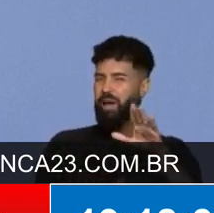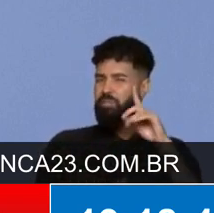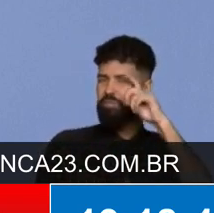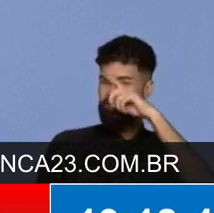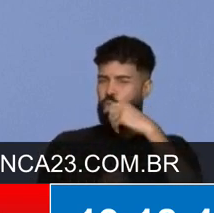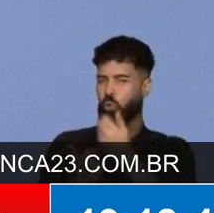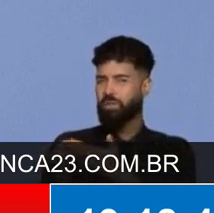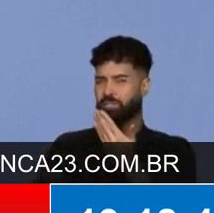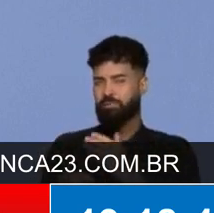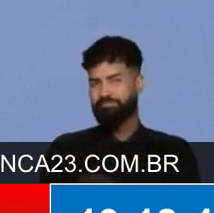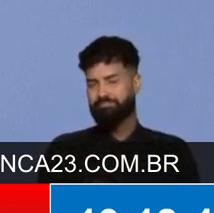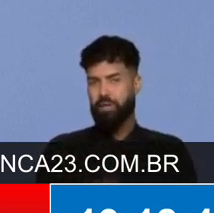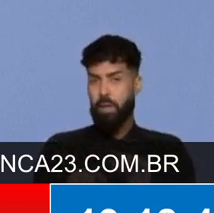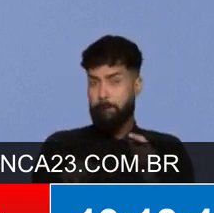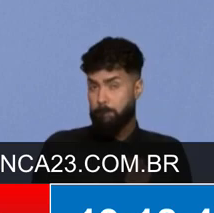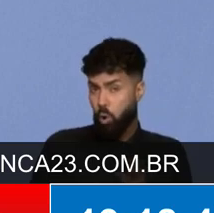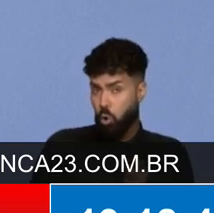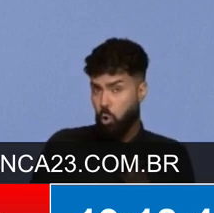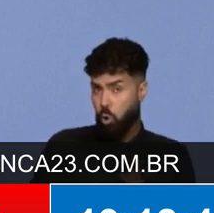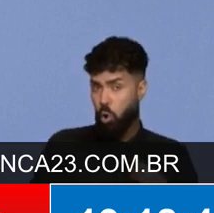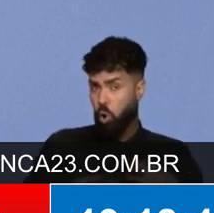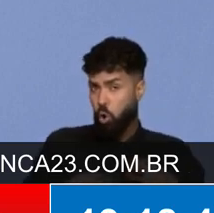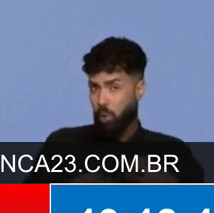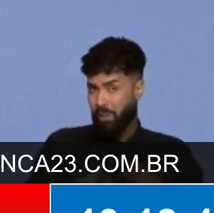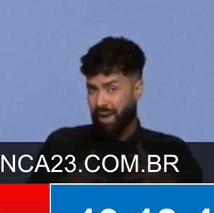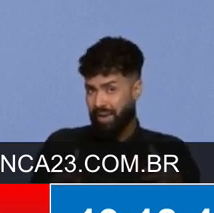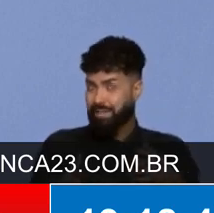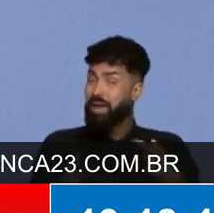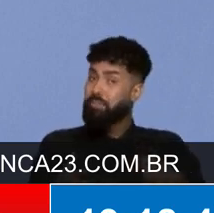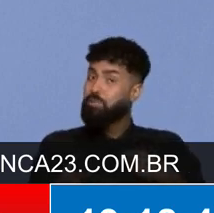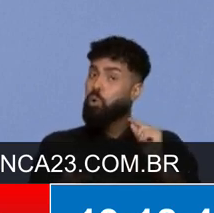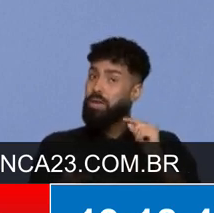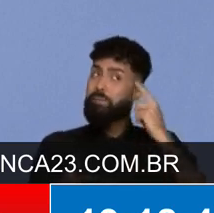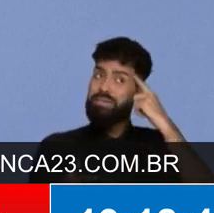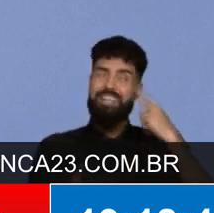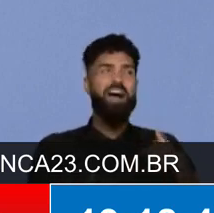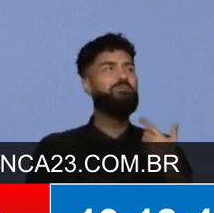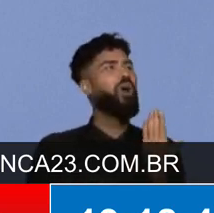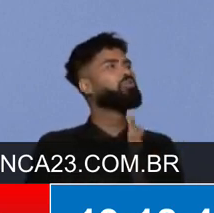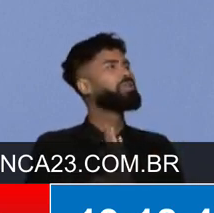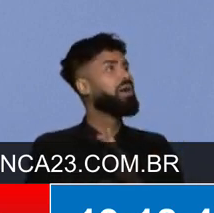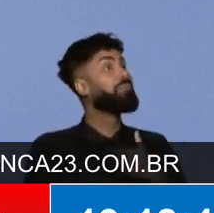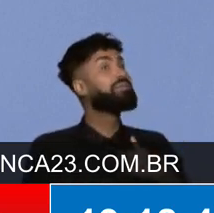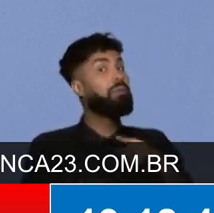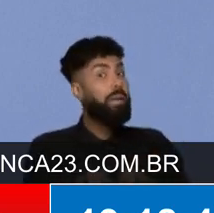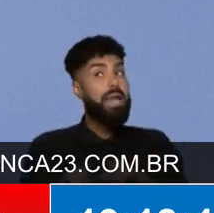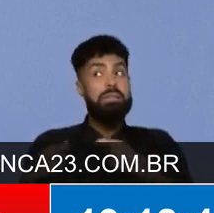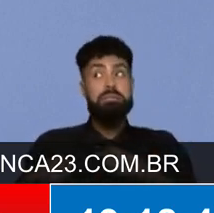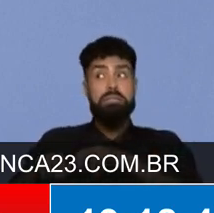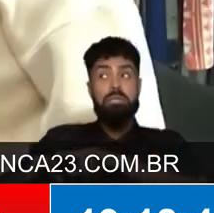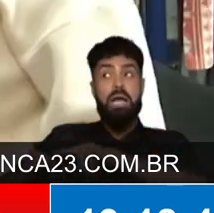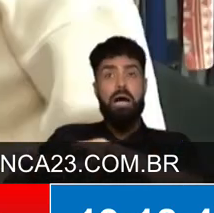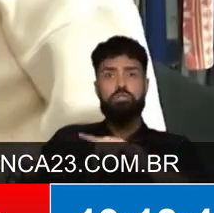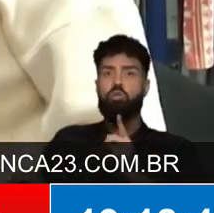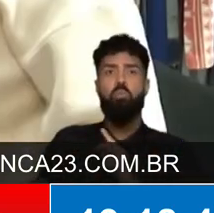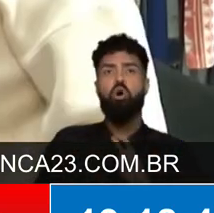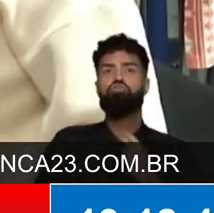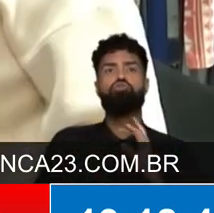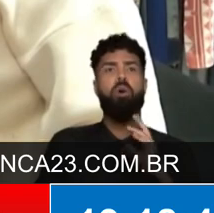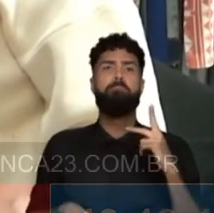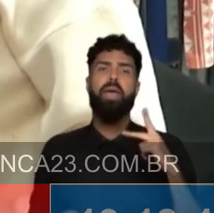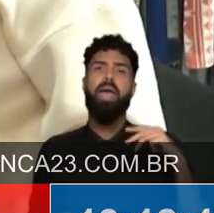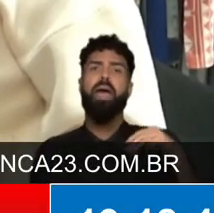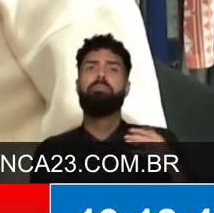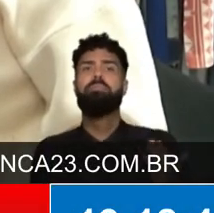tamanhos grandes é um lembrete de que a solidariedade precisa ser inclusiva e atenta às necessidades de toda a população. Nesse momento